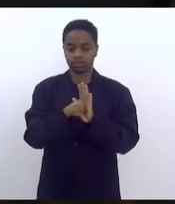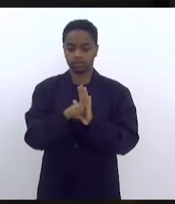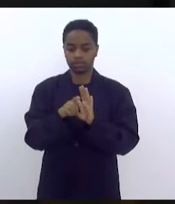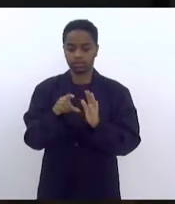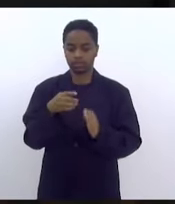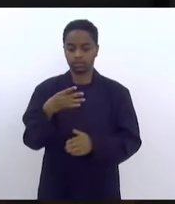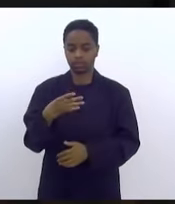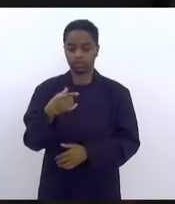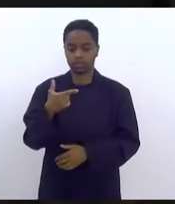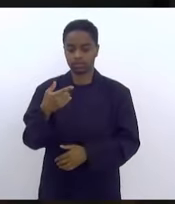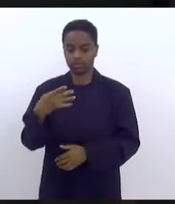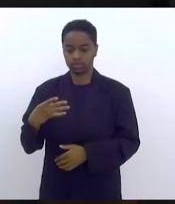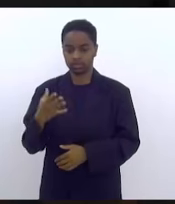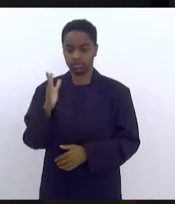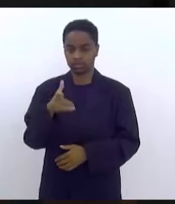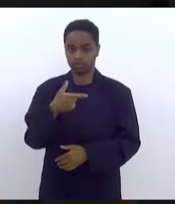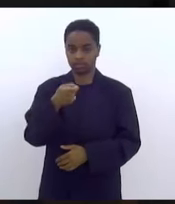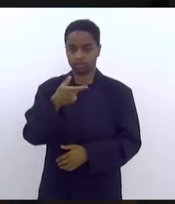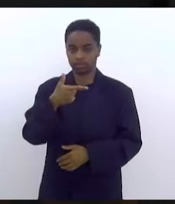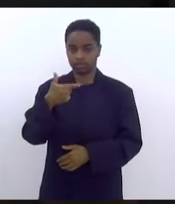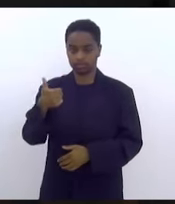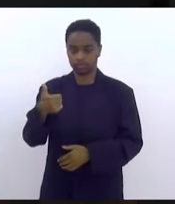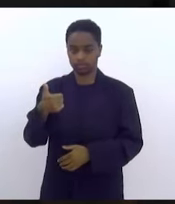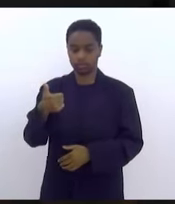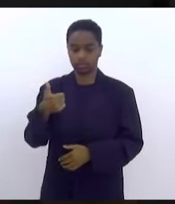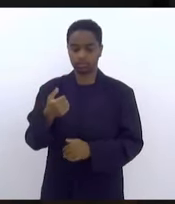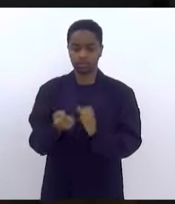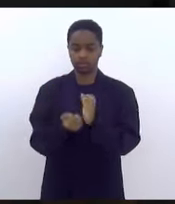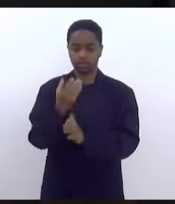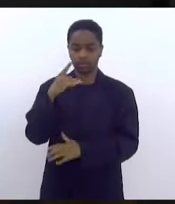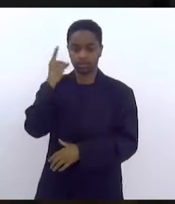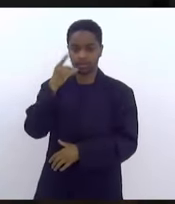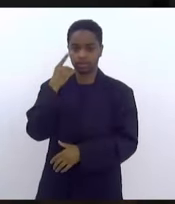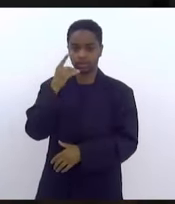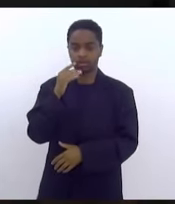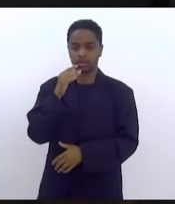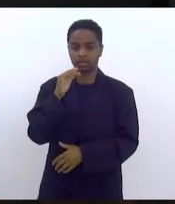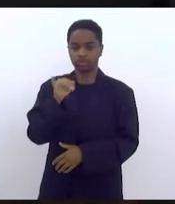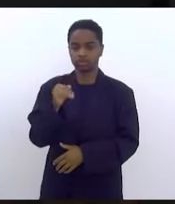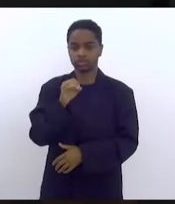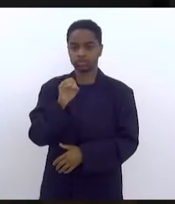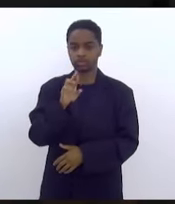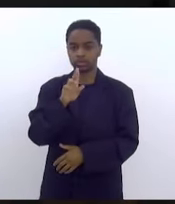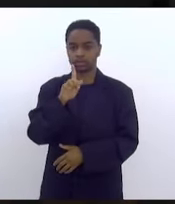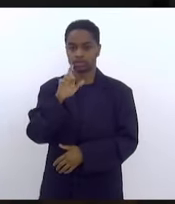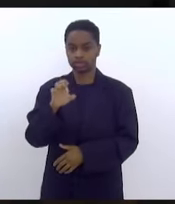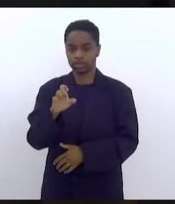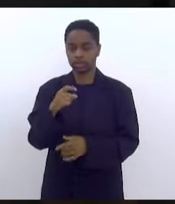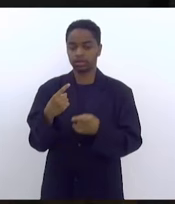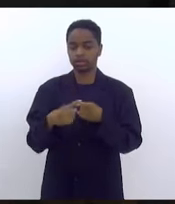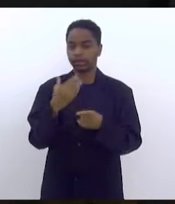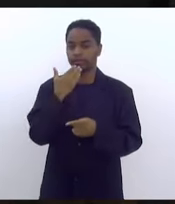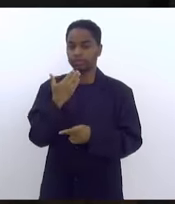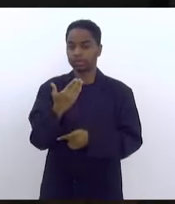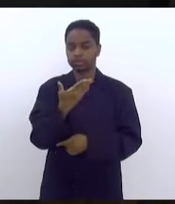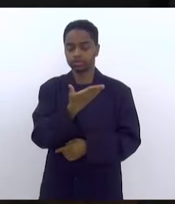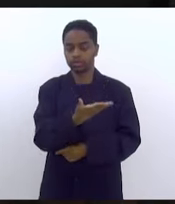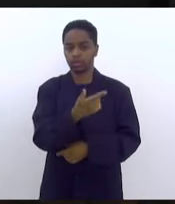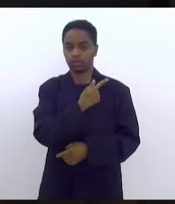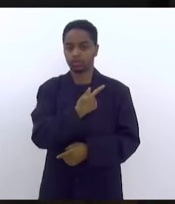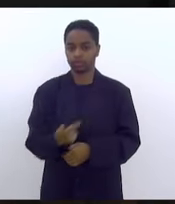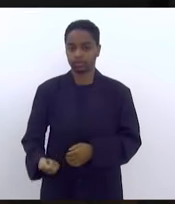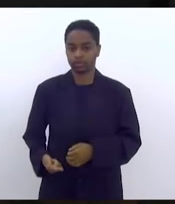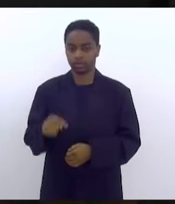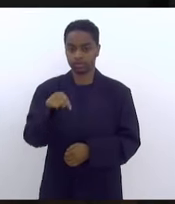número 424/2021, de autoria do deputado Jorge Felipe Neto, que solicita ao excelentíssimo senhor governador do estado